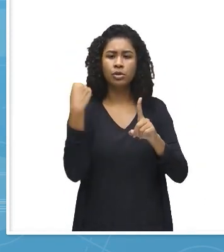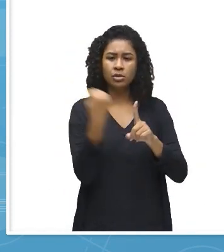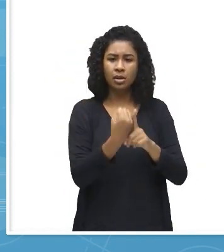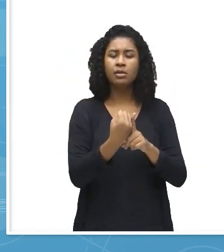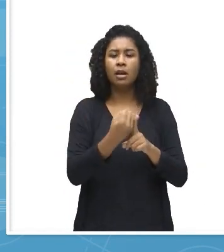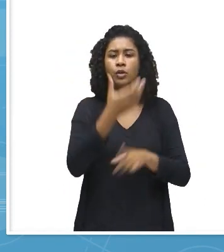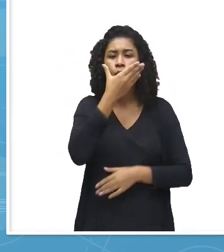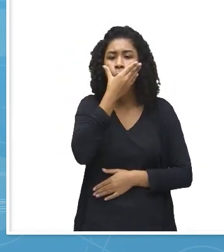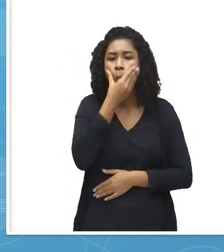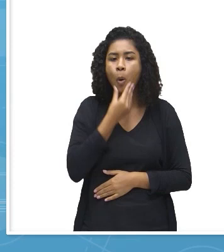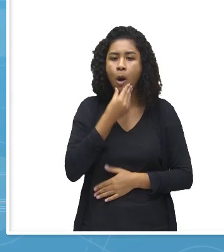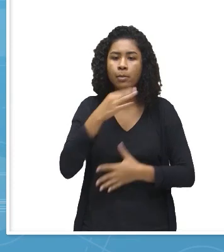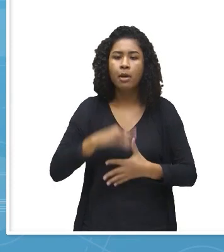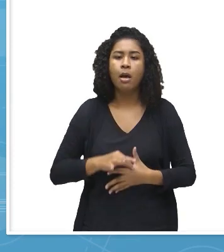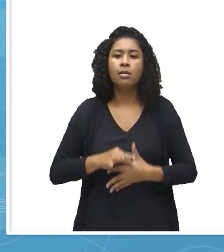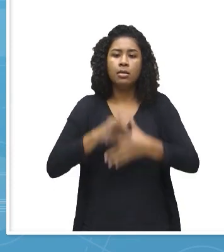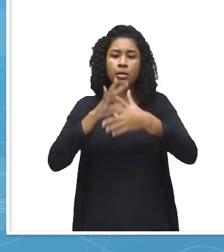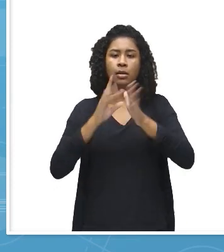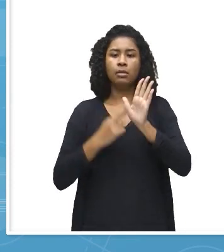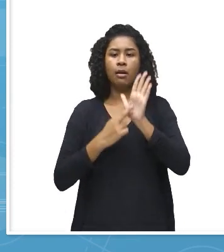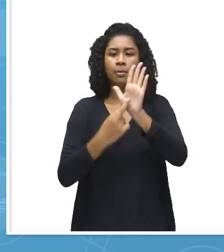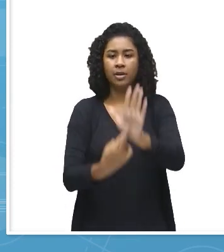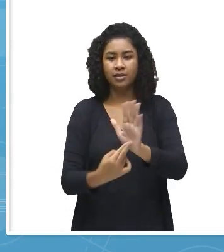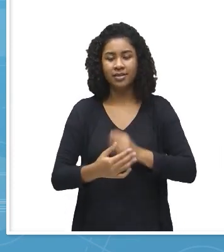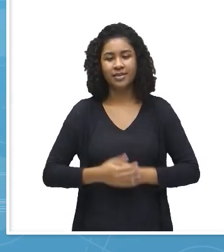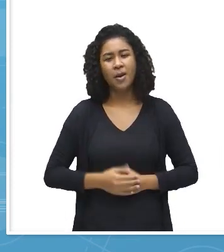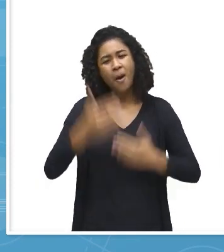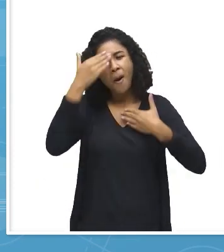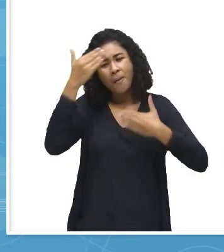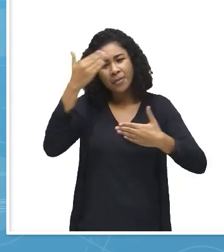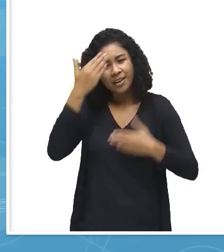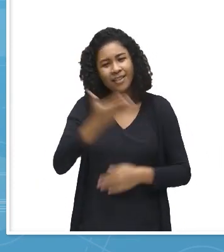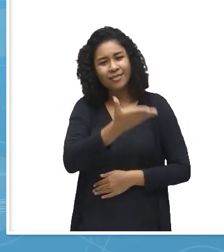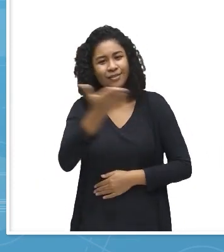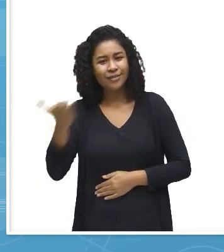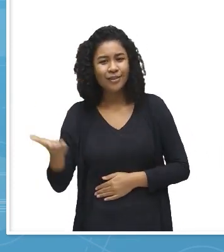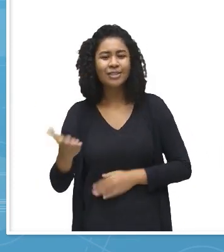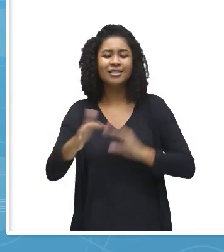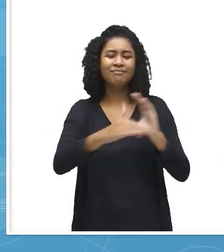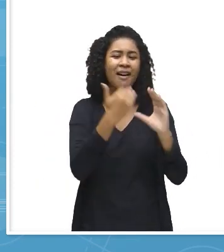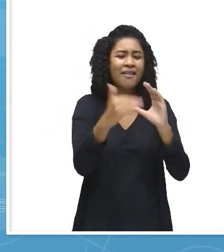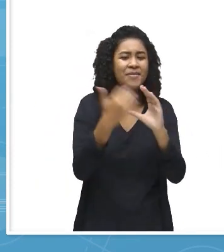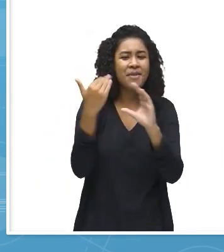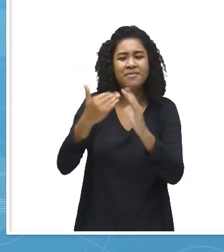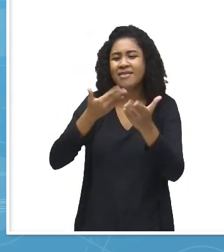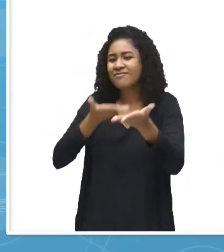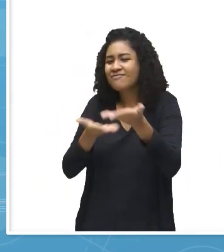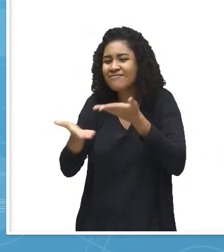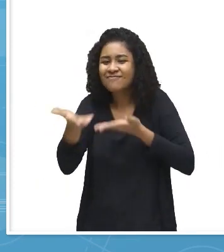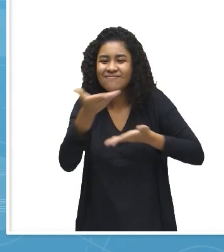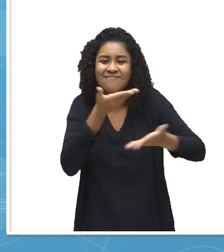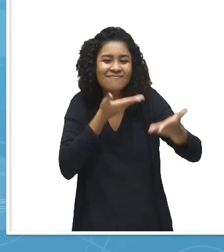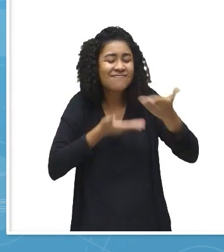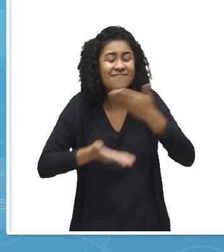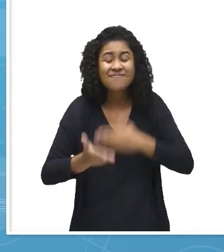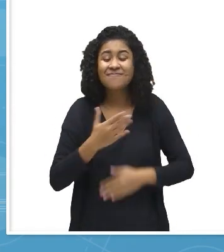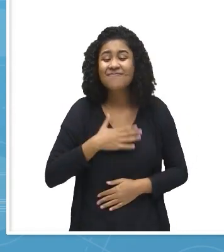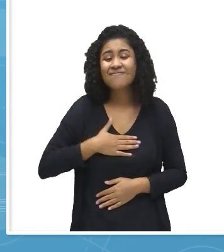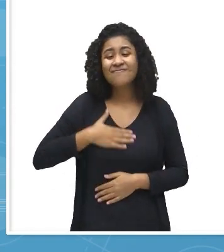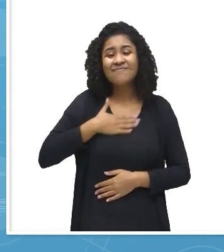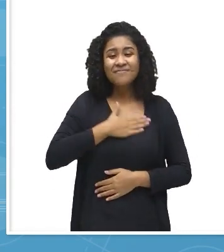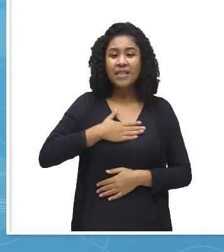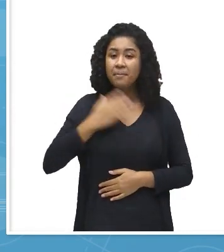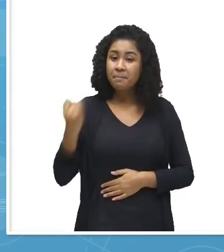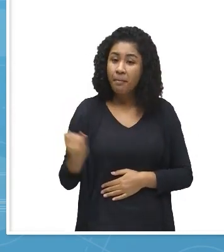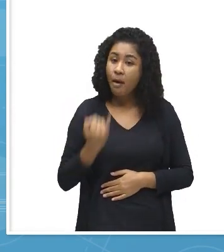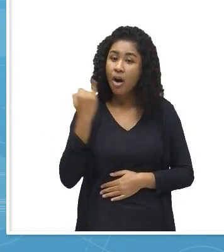patriarcal, né? Muito obrigada a todos vocês que aí estão participando, interagindo conosco pelo chat. É muito importante